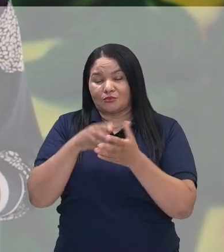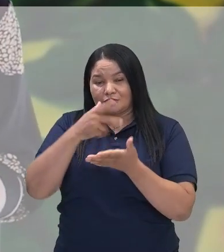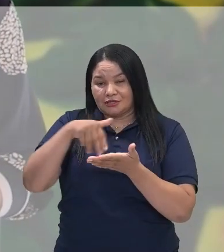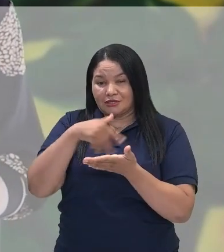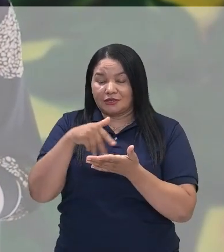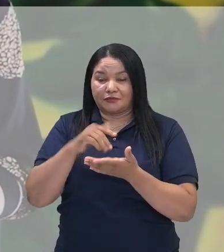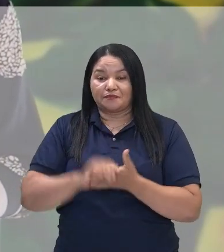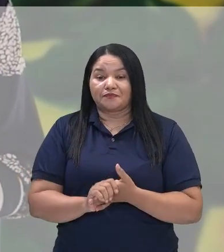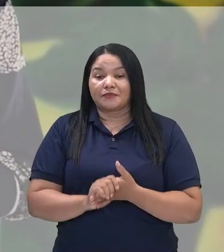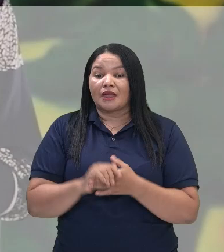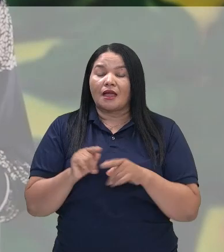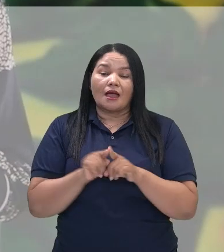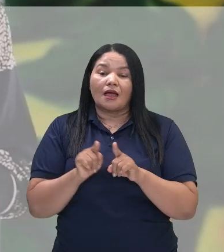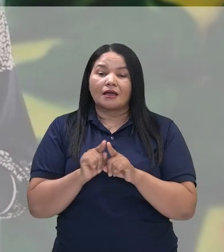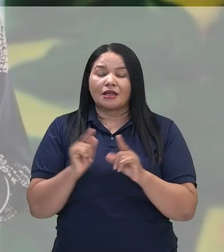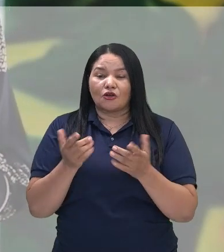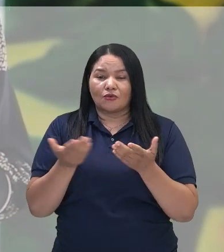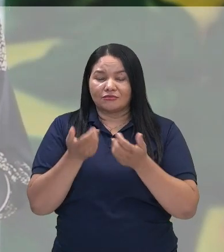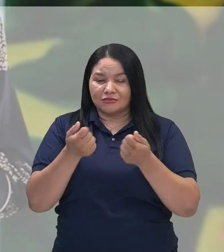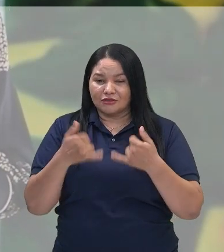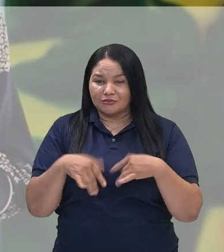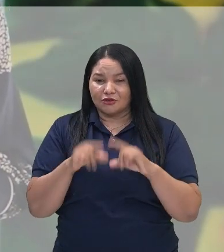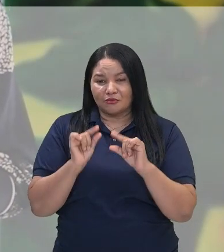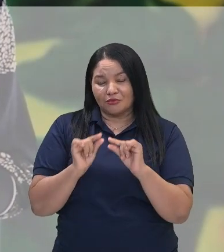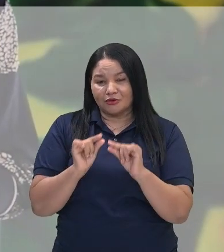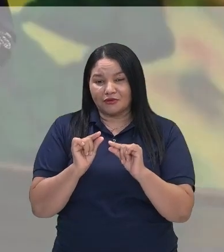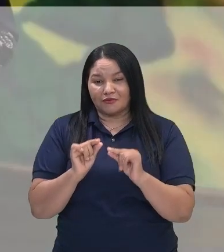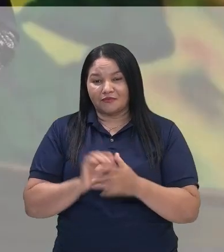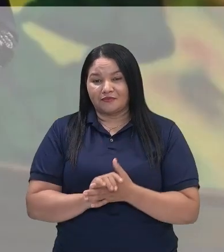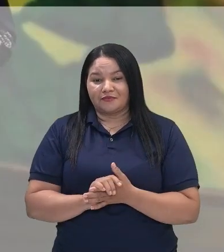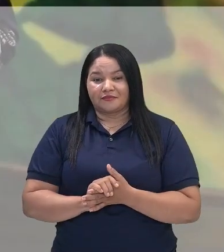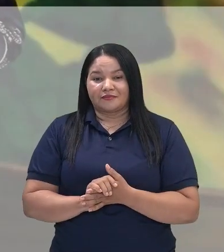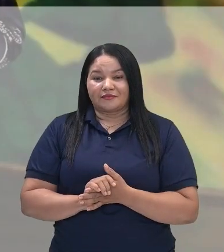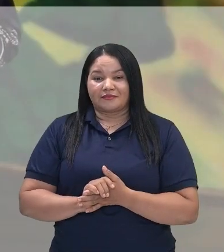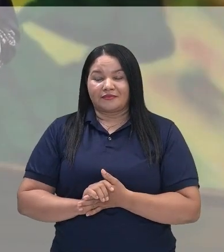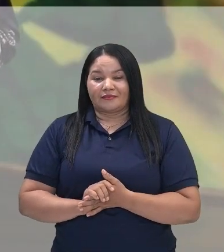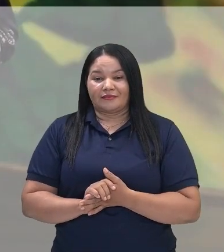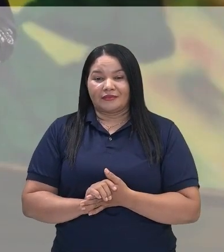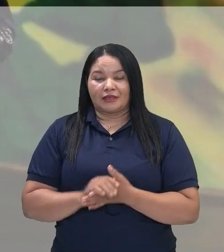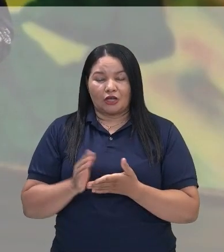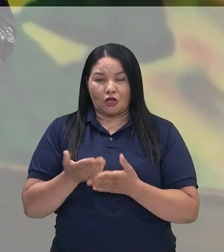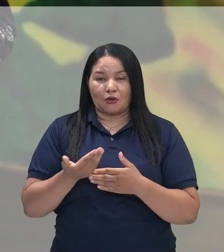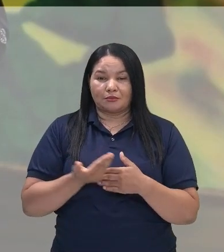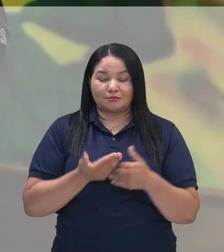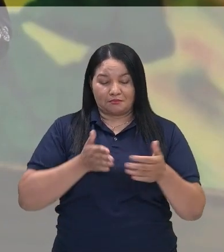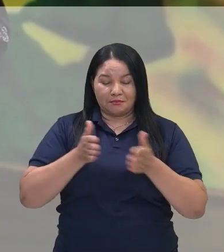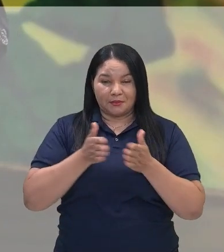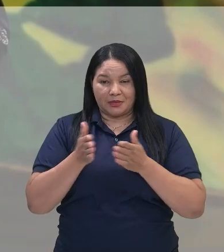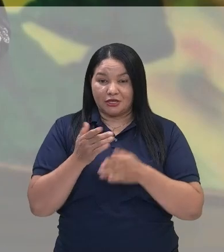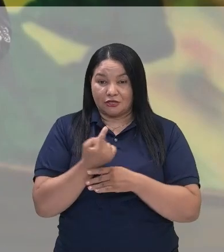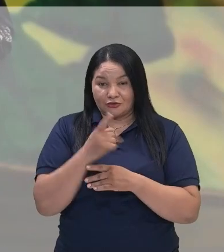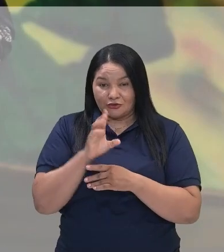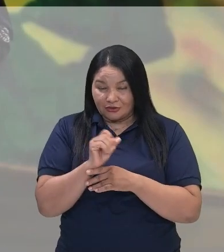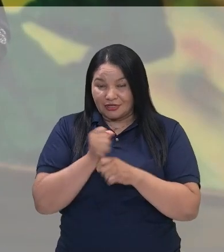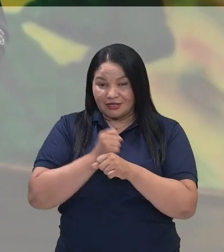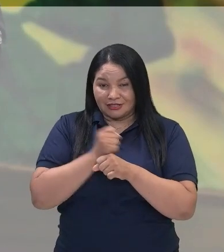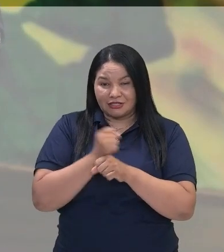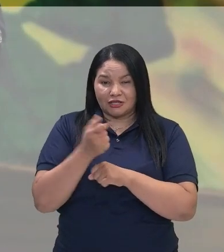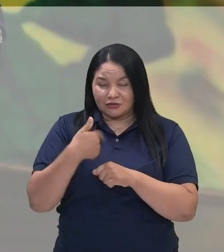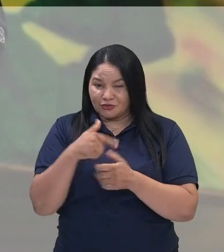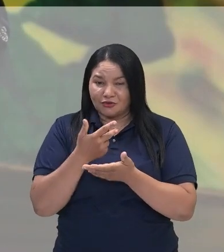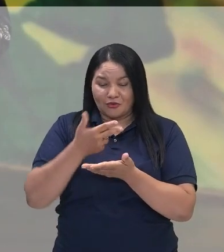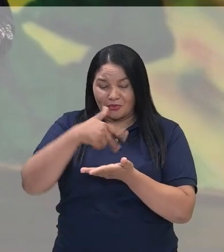nós vamos falar um pouquinho sobre a dança contemporânea. Durante esse período de 10 anos que eu vivenciei como bailarina